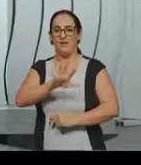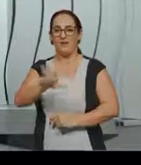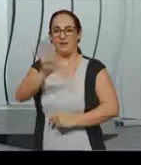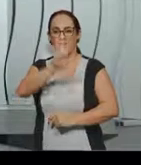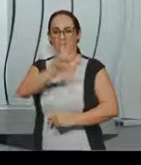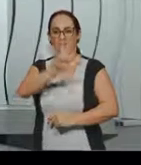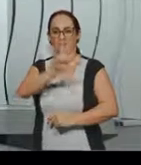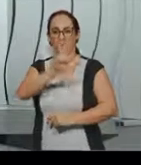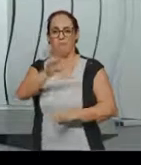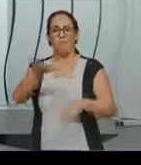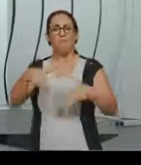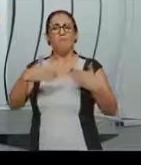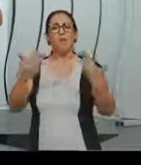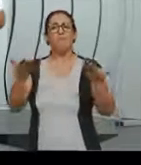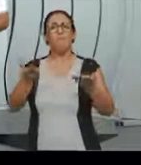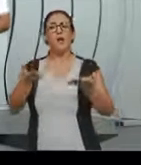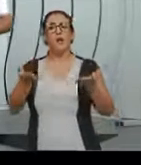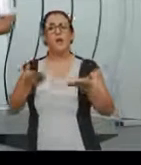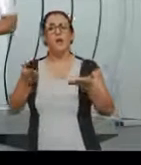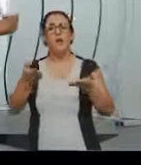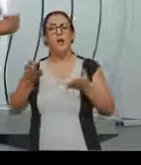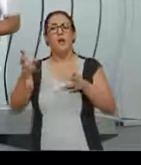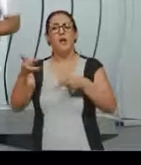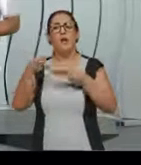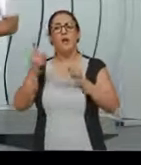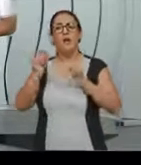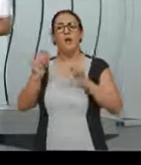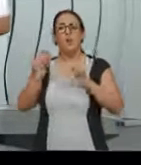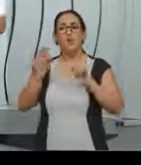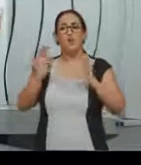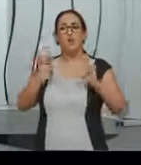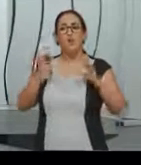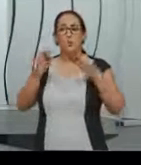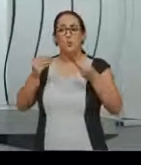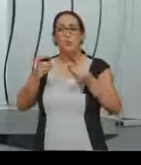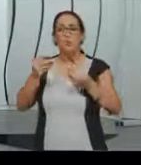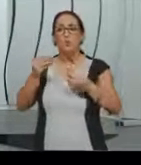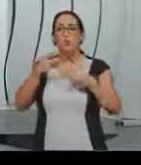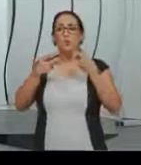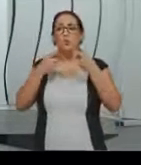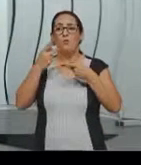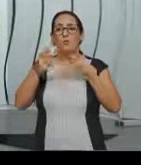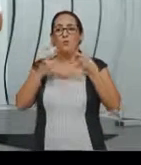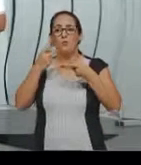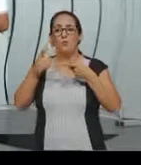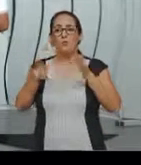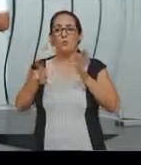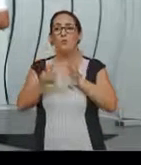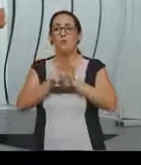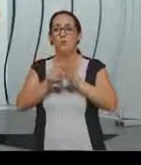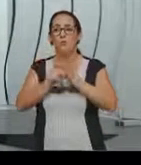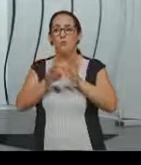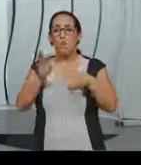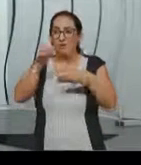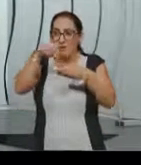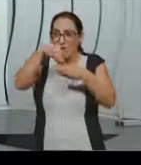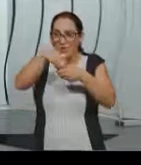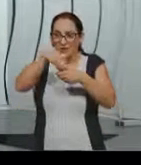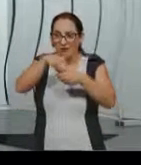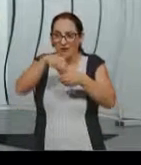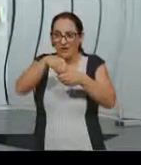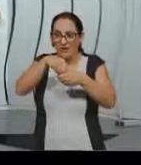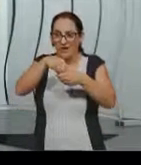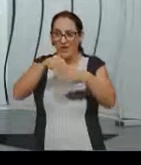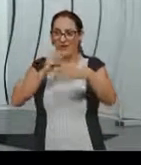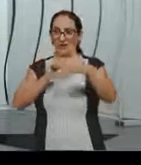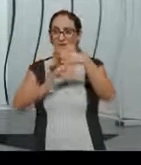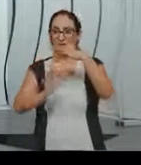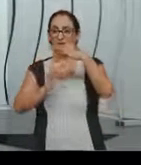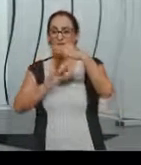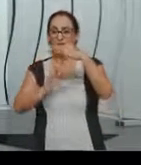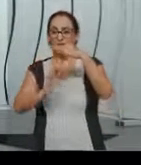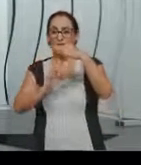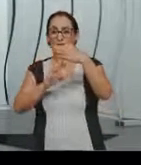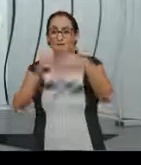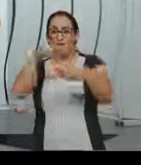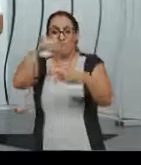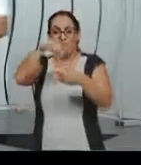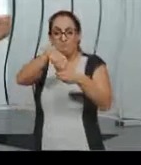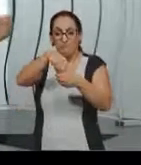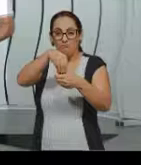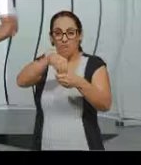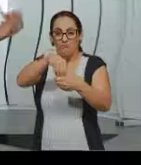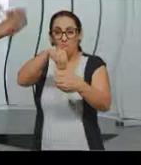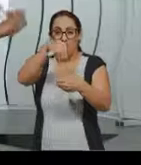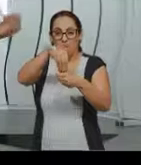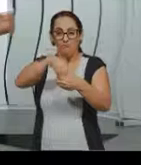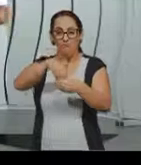falei até agora diz respeito apenas à migração interna. Então é nordestino se deslocando para o sudeste ou